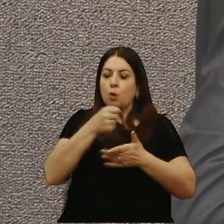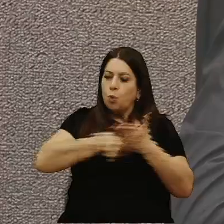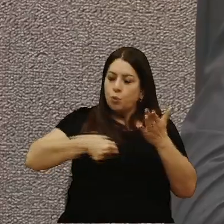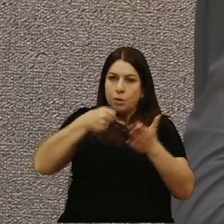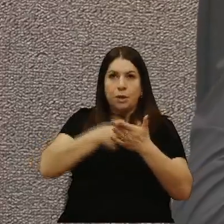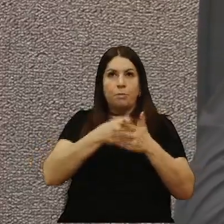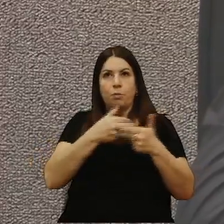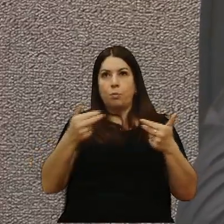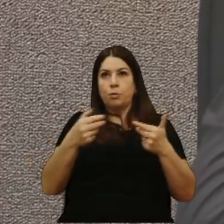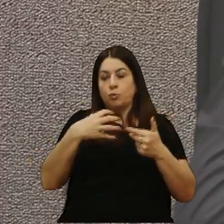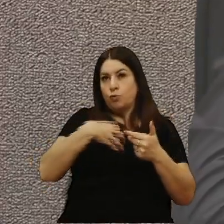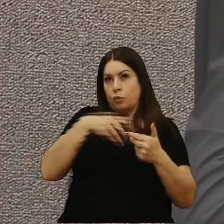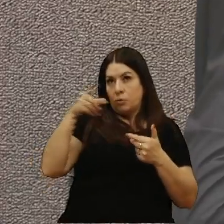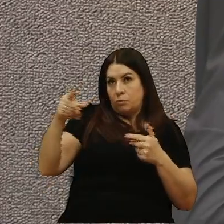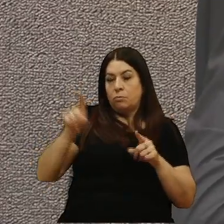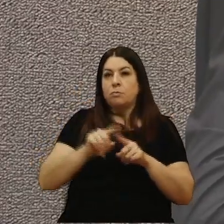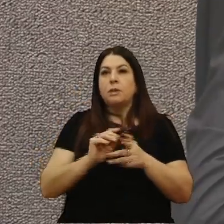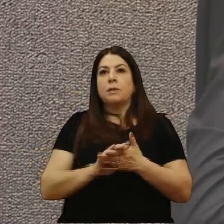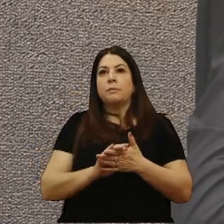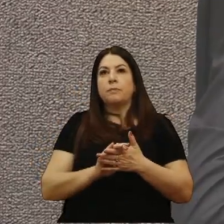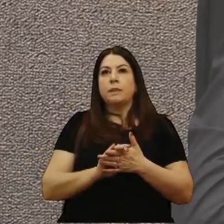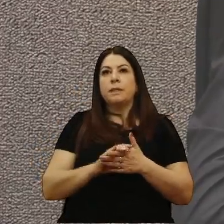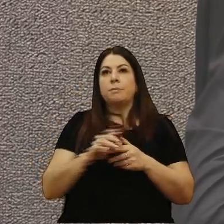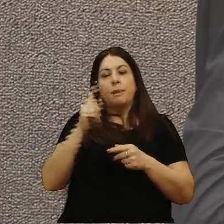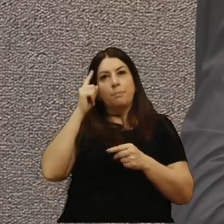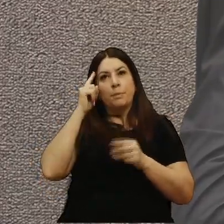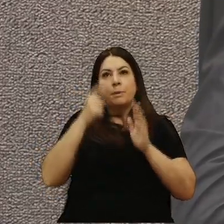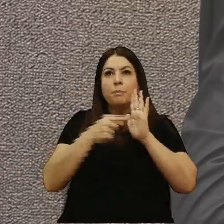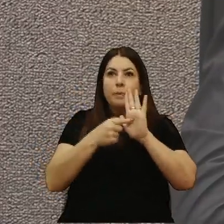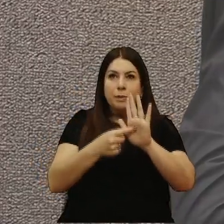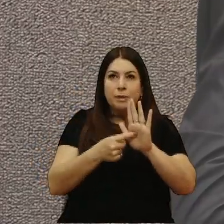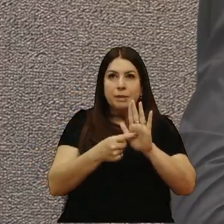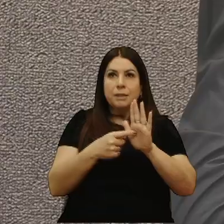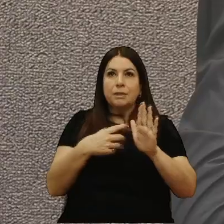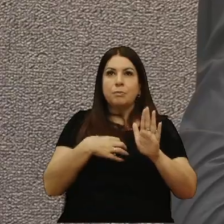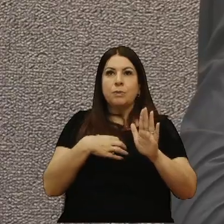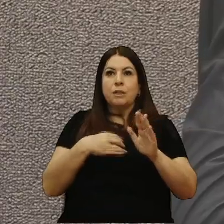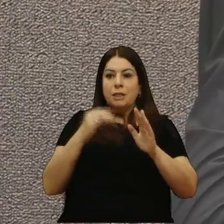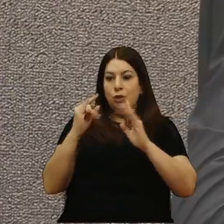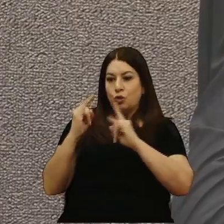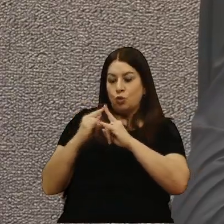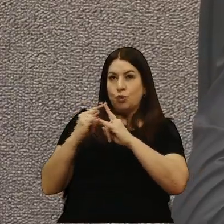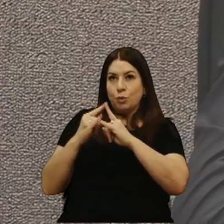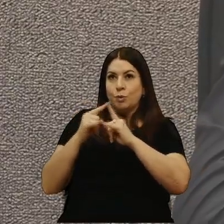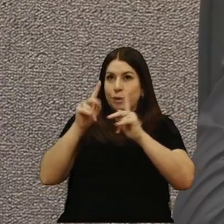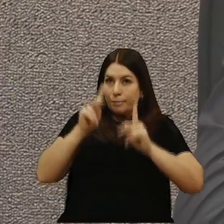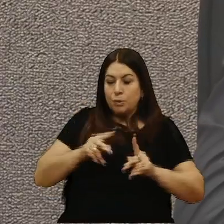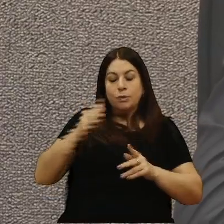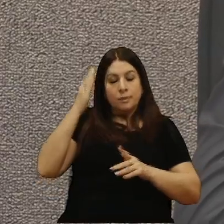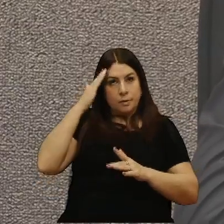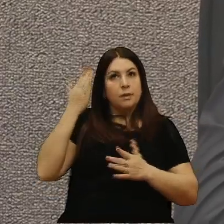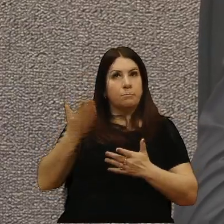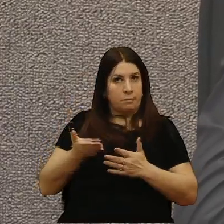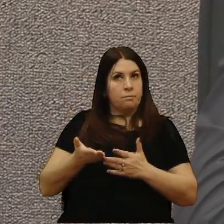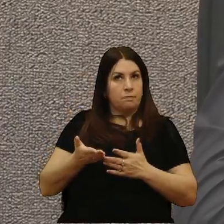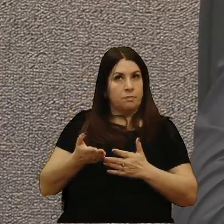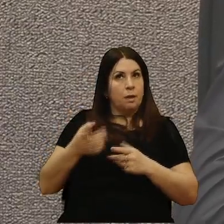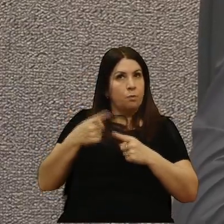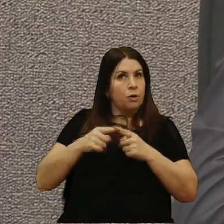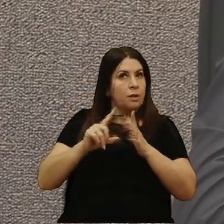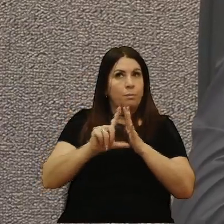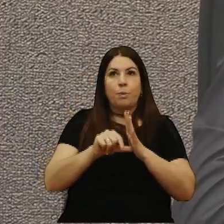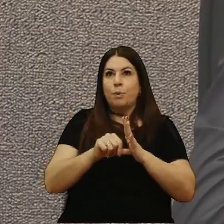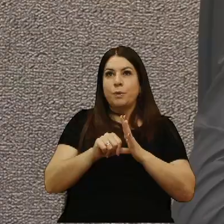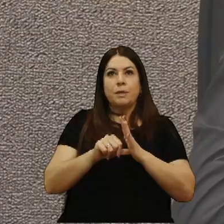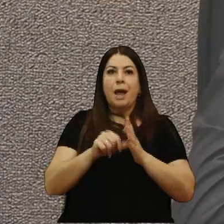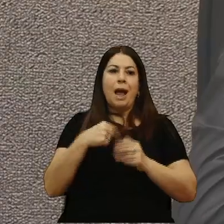Alguns lutam da forma que o senhor, a gente procura mostrar a parte institucional e que as pessoas saibam. Porque depois não